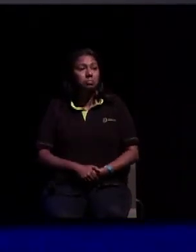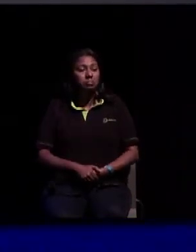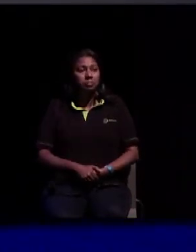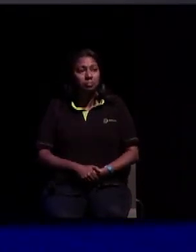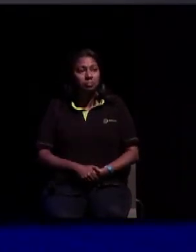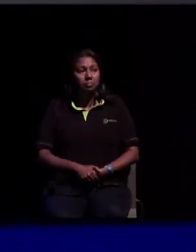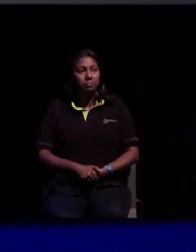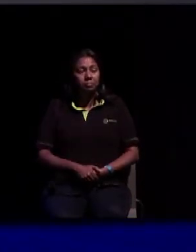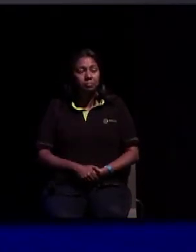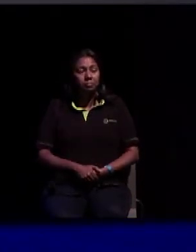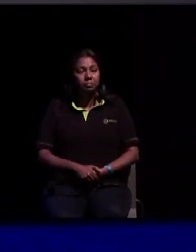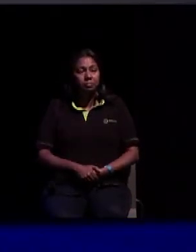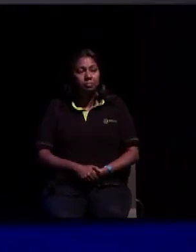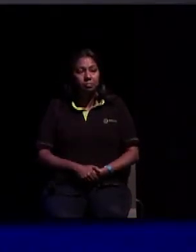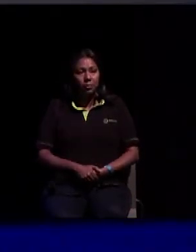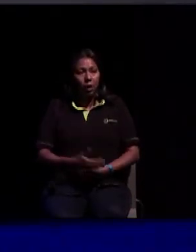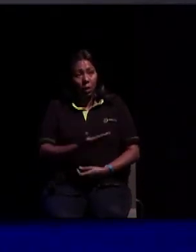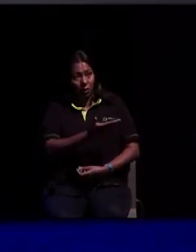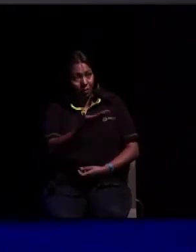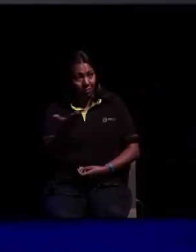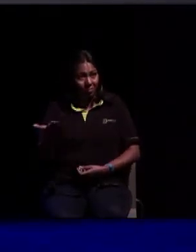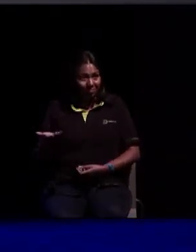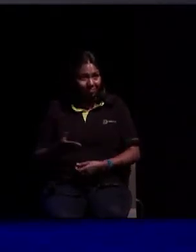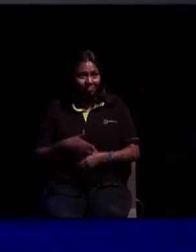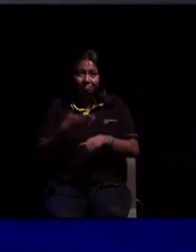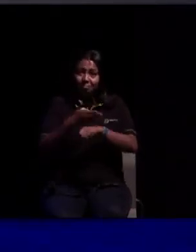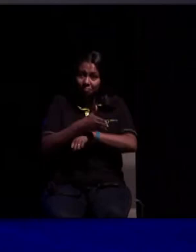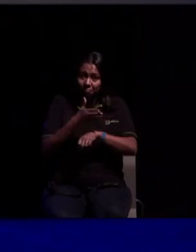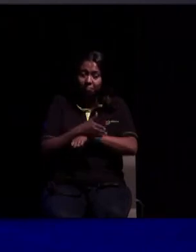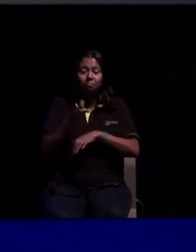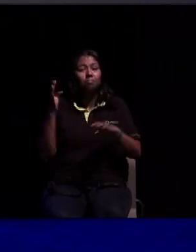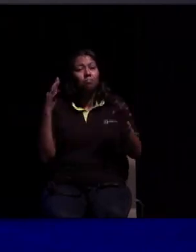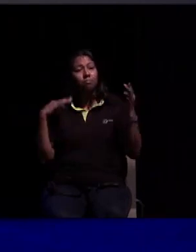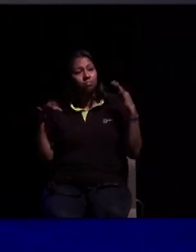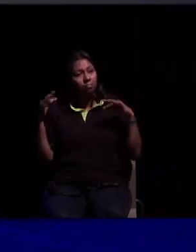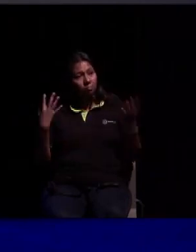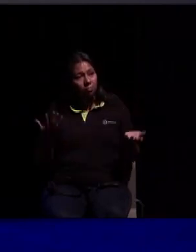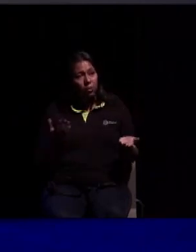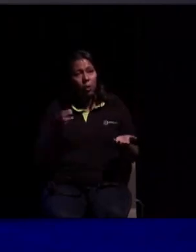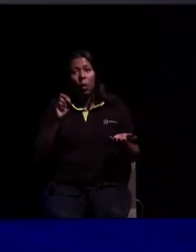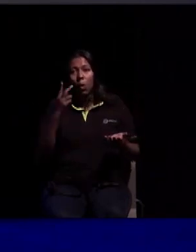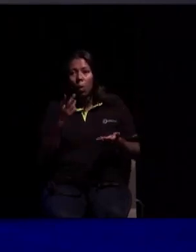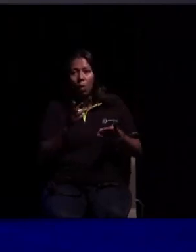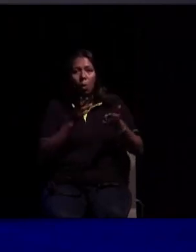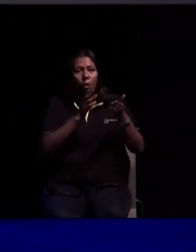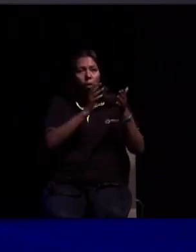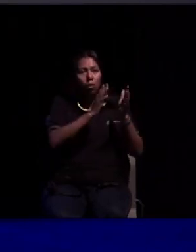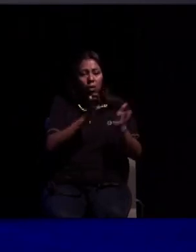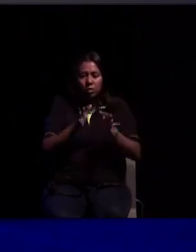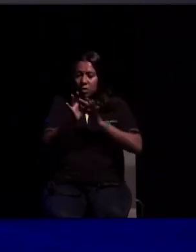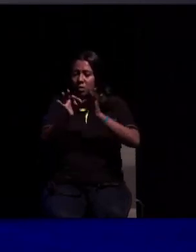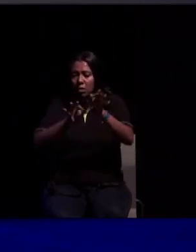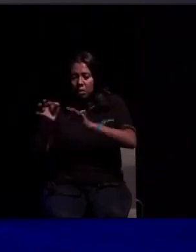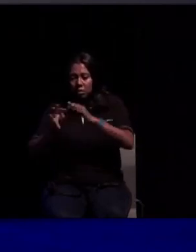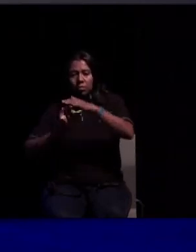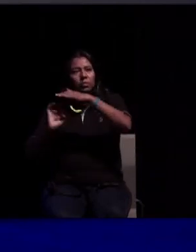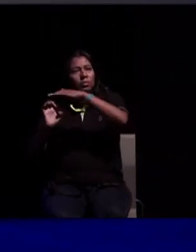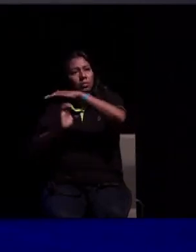o turismo, vocês que, enfim, vocês que são os empresários, os organizadores, né, vocês